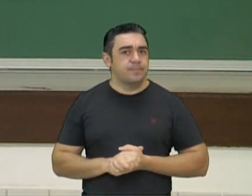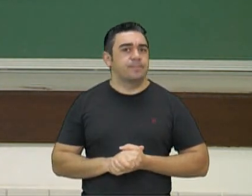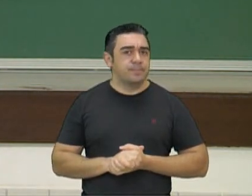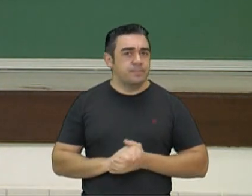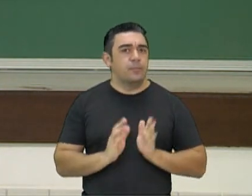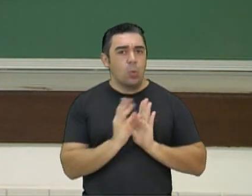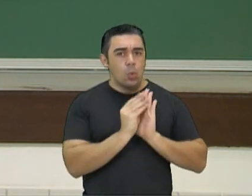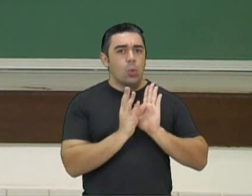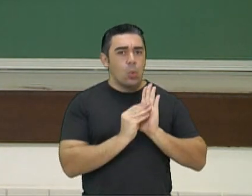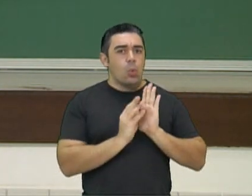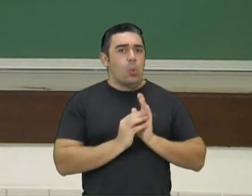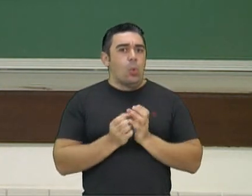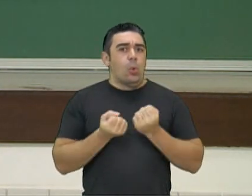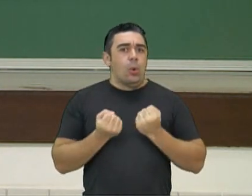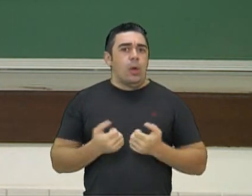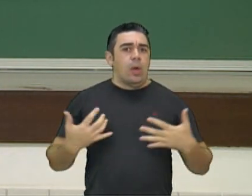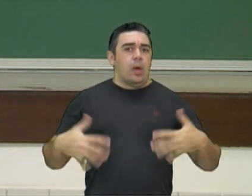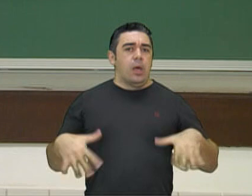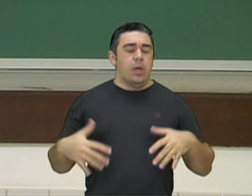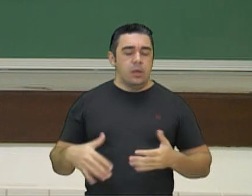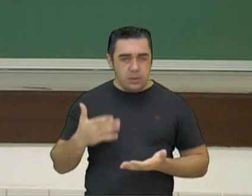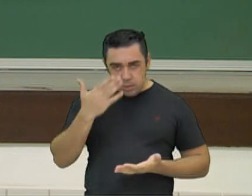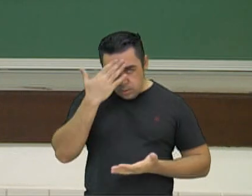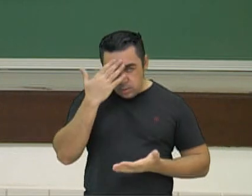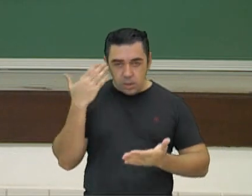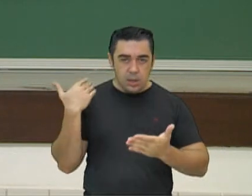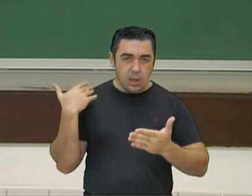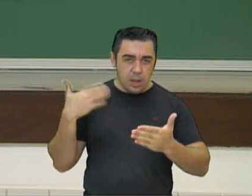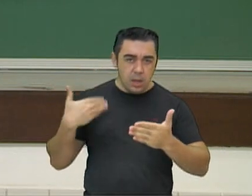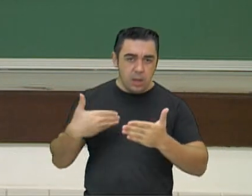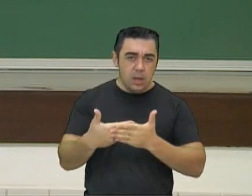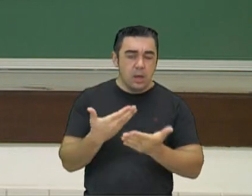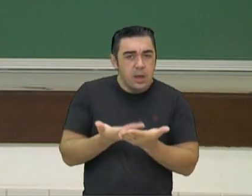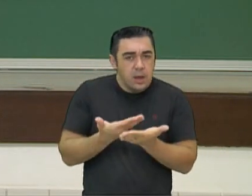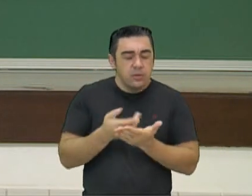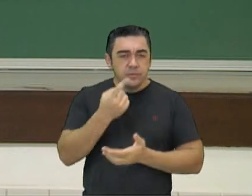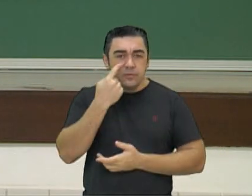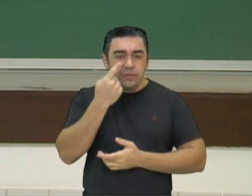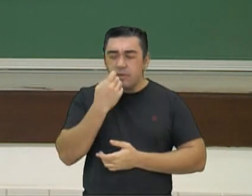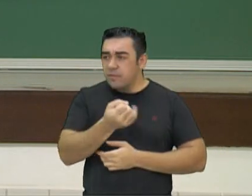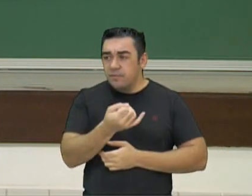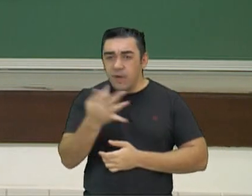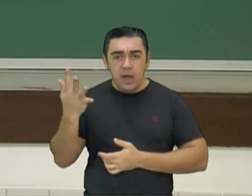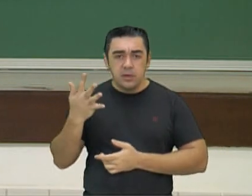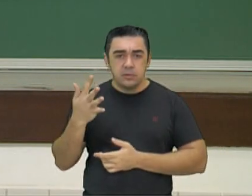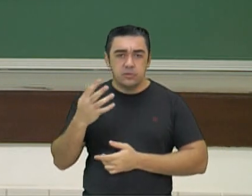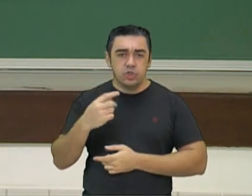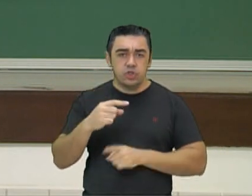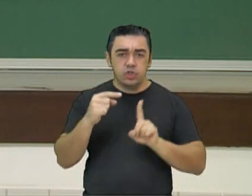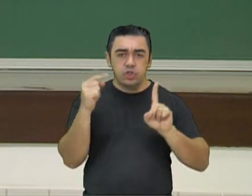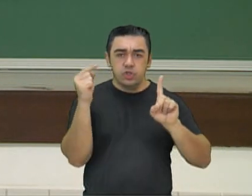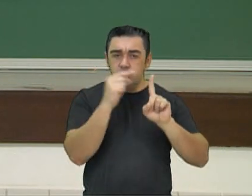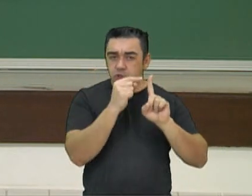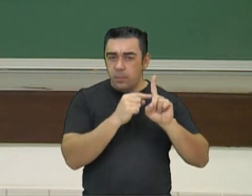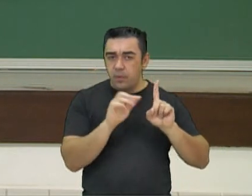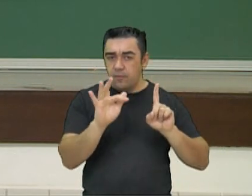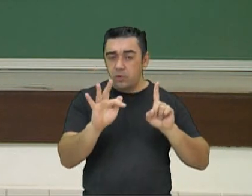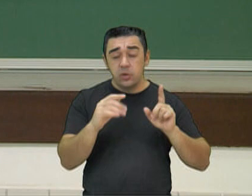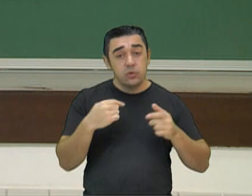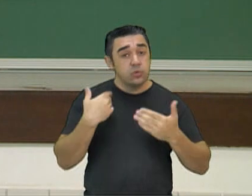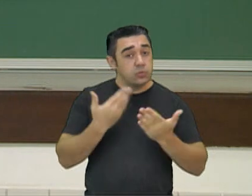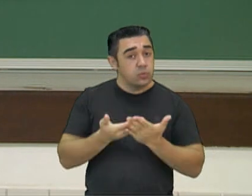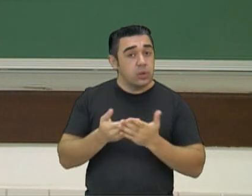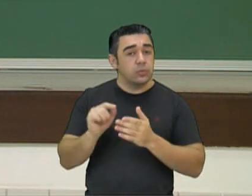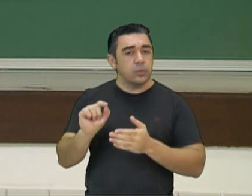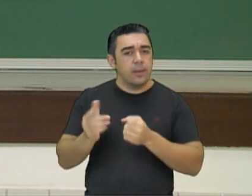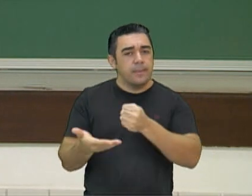sei disso durante todas essas aulas aí. E vocês vão ver milhares de forças aqui. Nós estamos só estudando o básico, certo? Para vocês verem